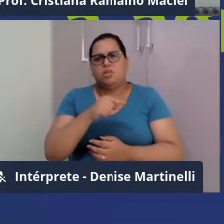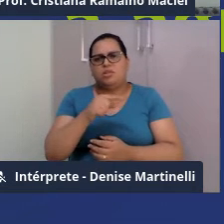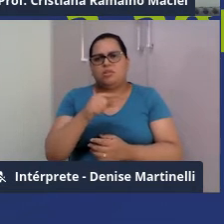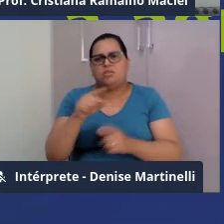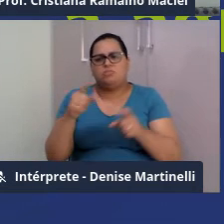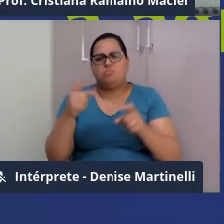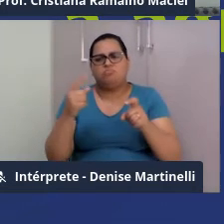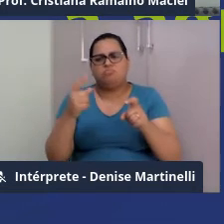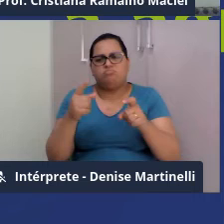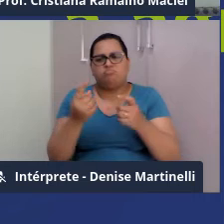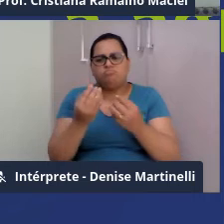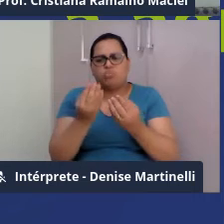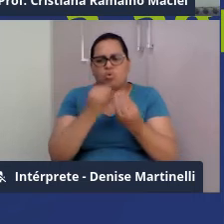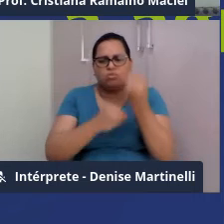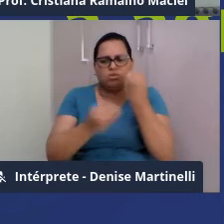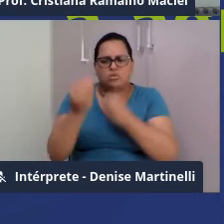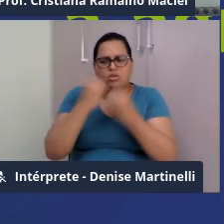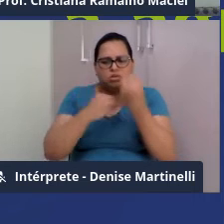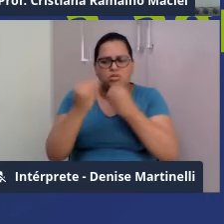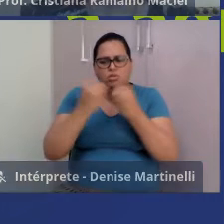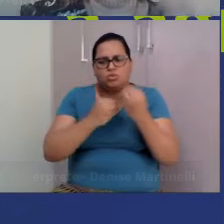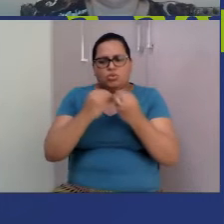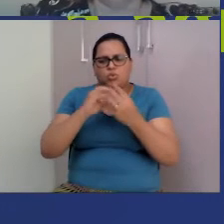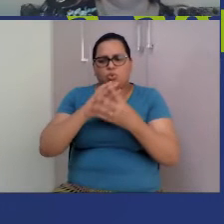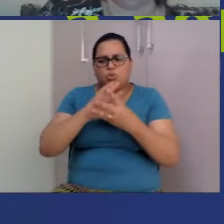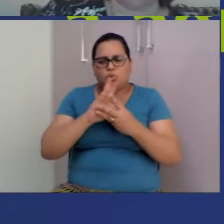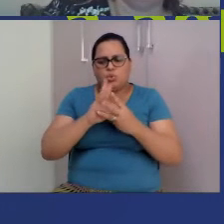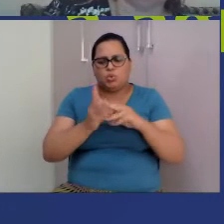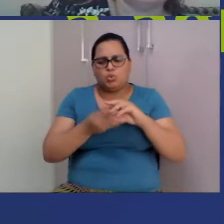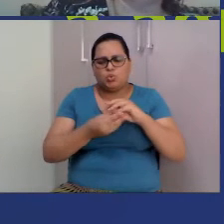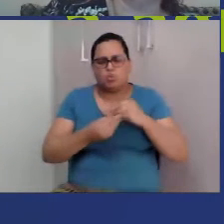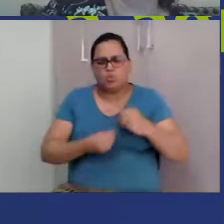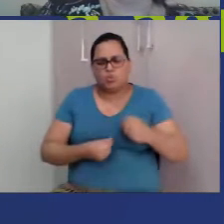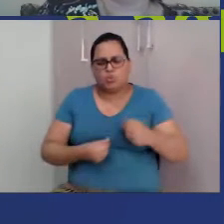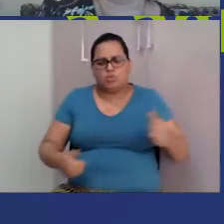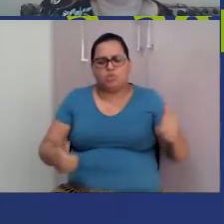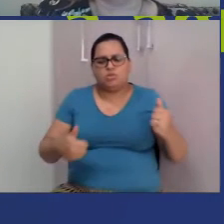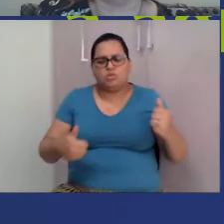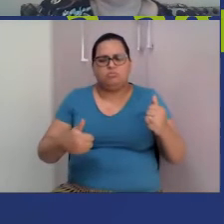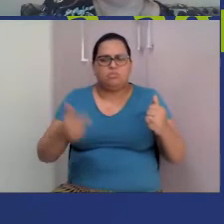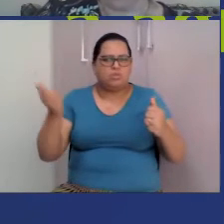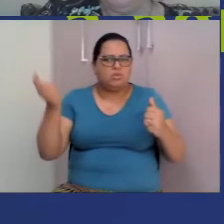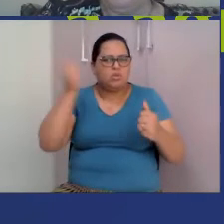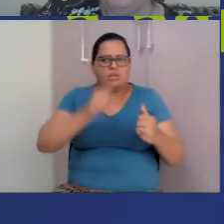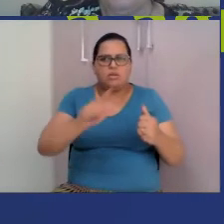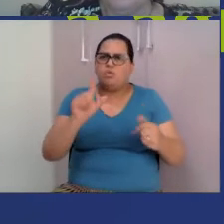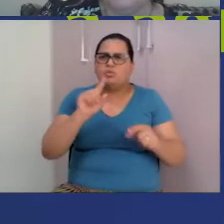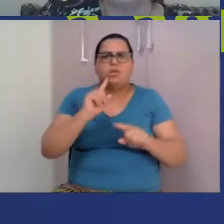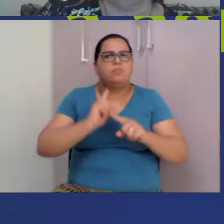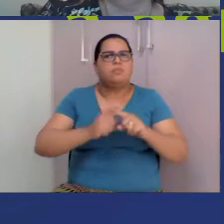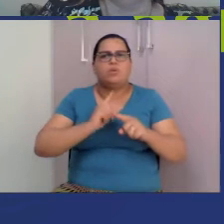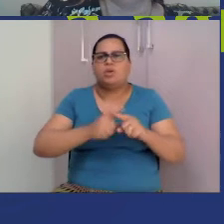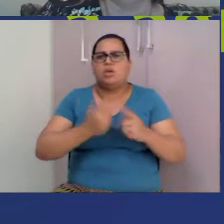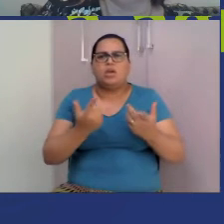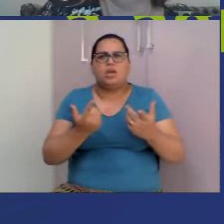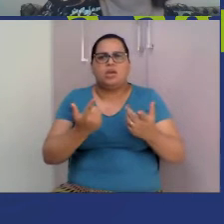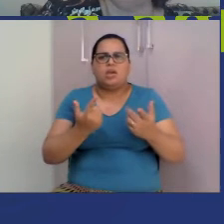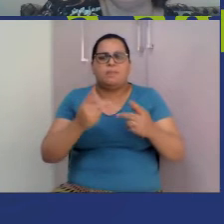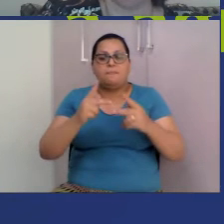explicações é que ela não tem amilase, não conseguiu digerir amido, não teve acesso à proteína, por isso deu